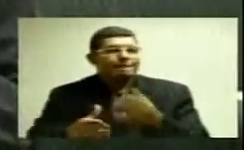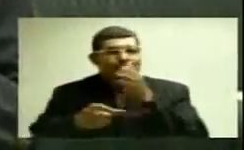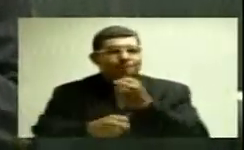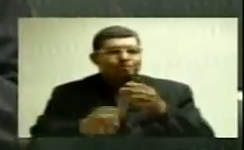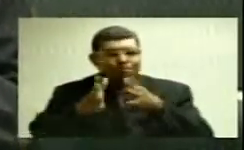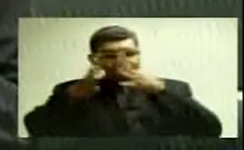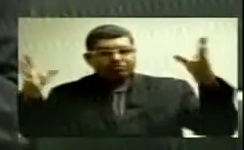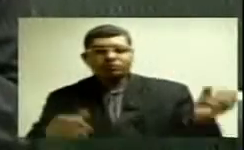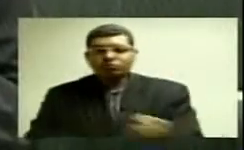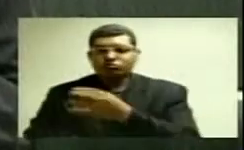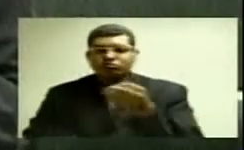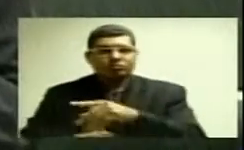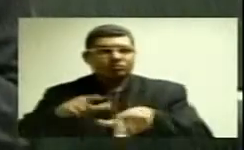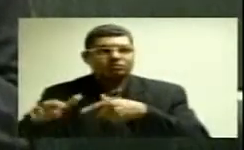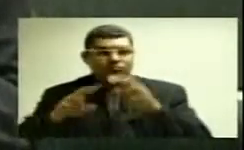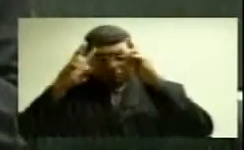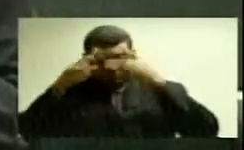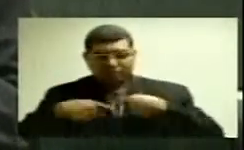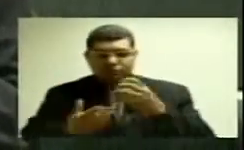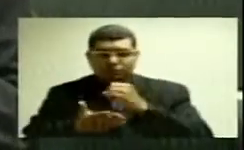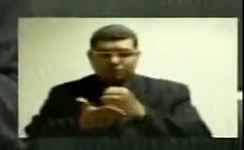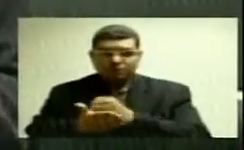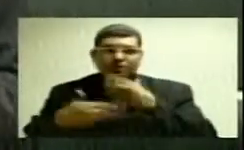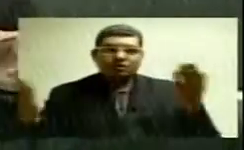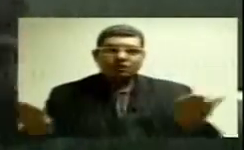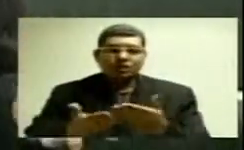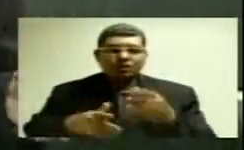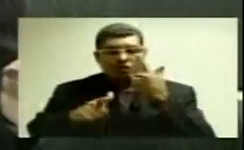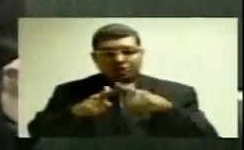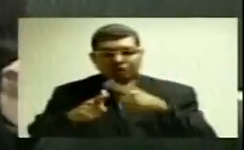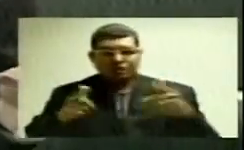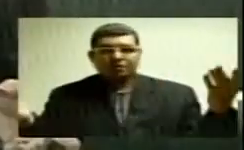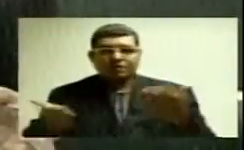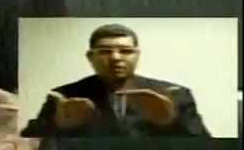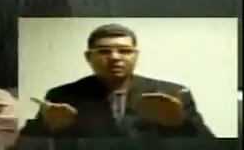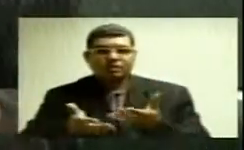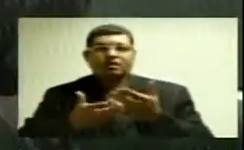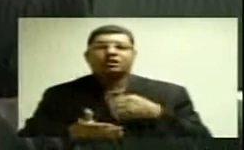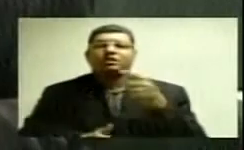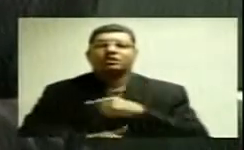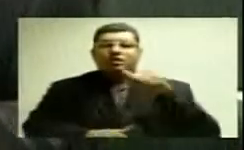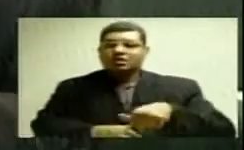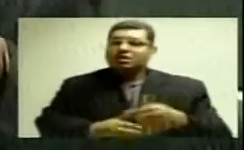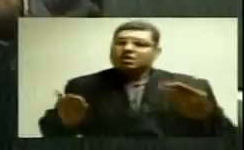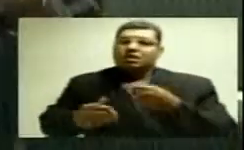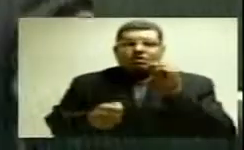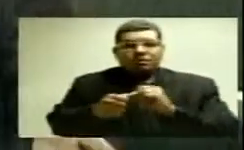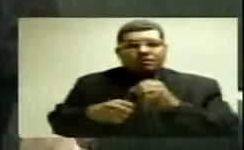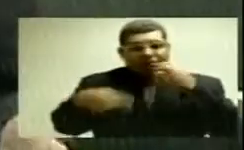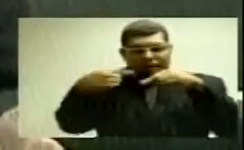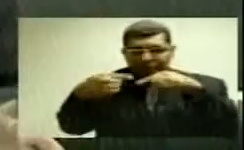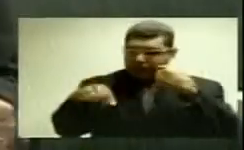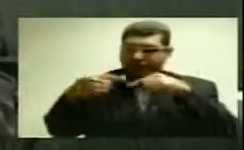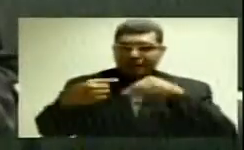na admissão de novos servidores, especialmente oficiais de justiça. Agora, o problema, deputado Marcelo, é que nós aqui agora vamos fazer